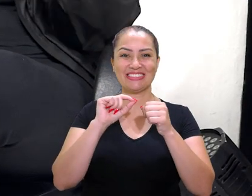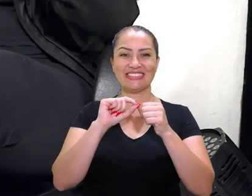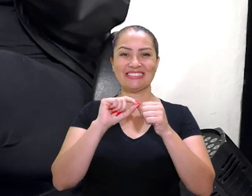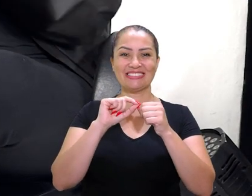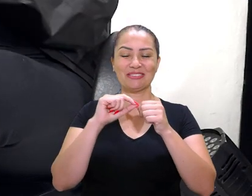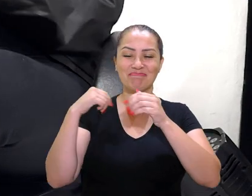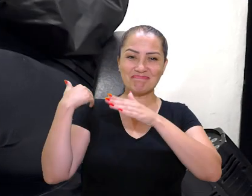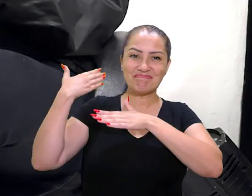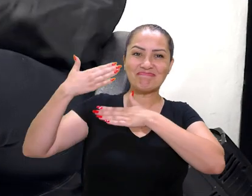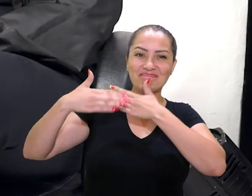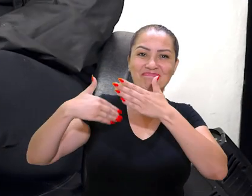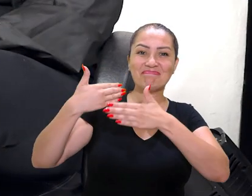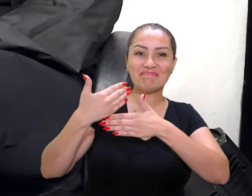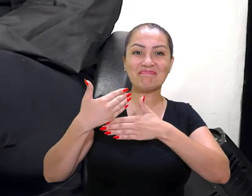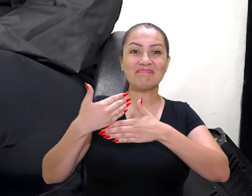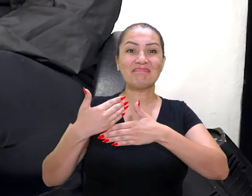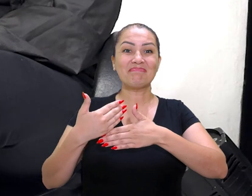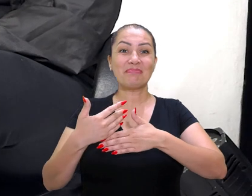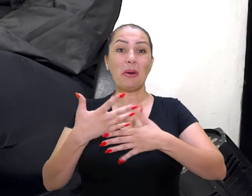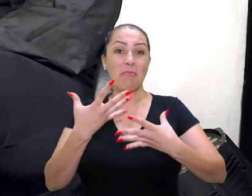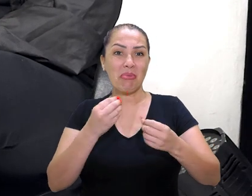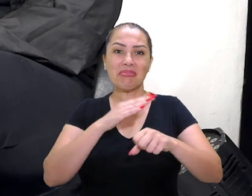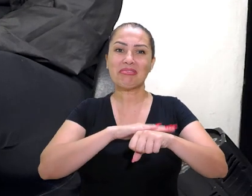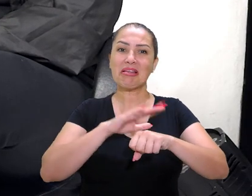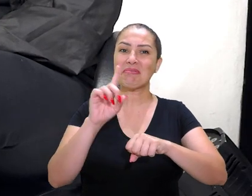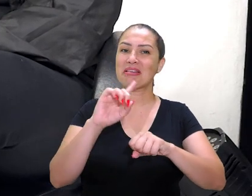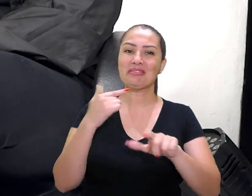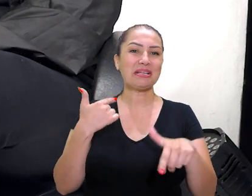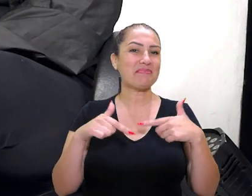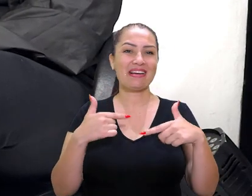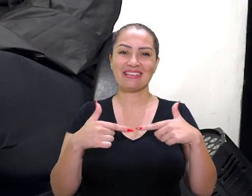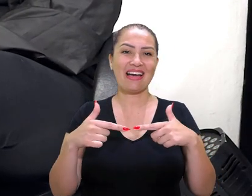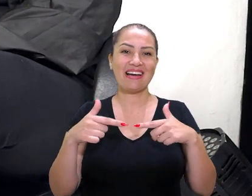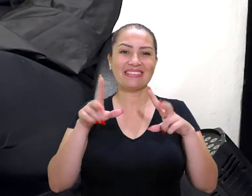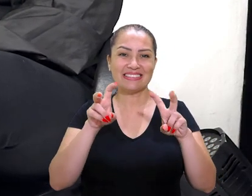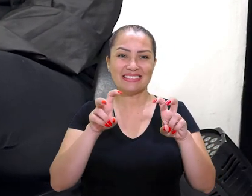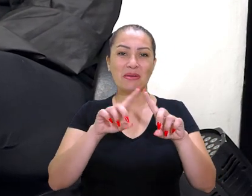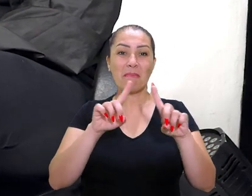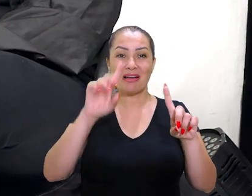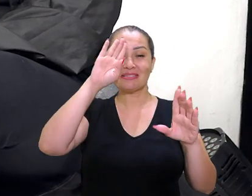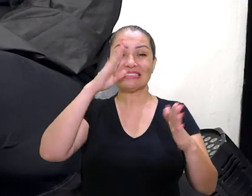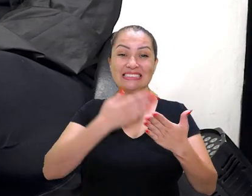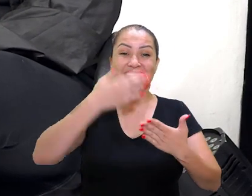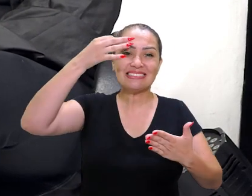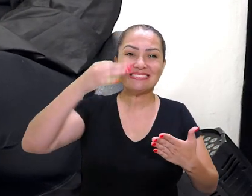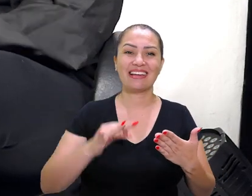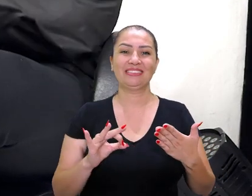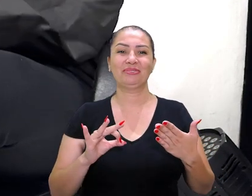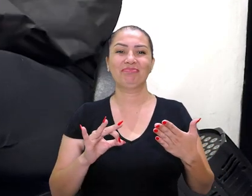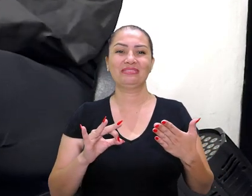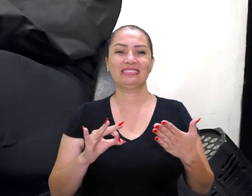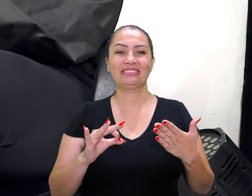ficado tanto tempo sem trabalhar nessa área, mas é certeza absoluta, assim, eu